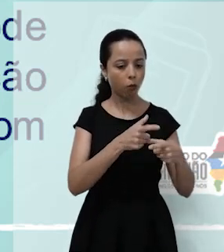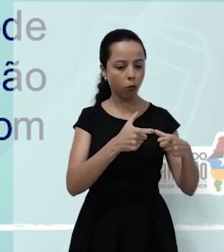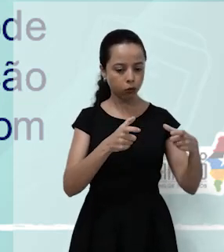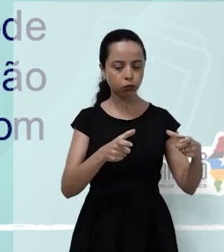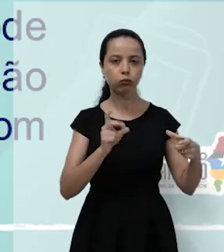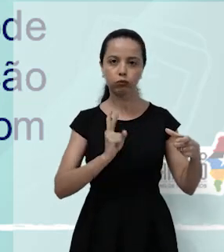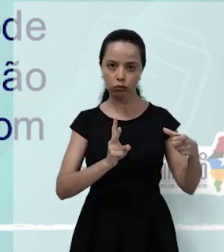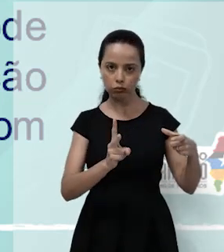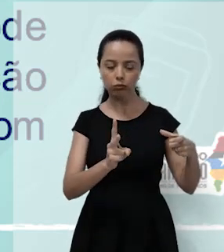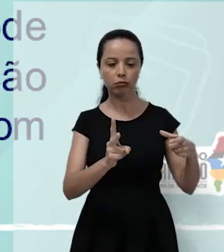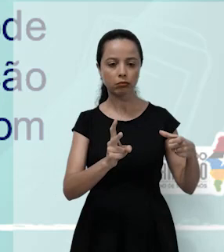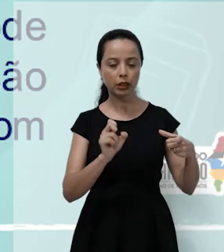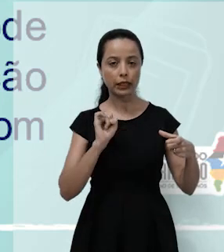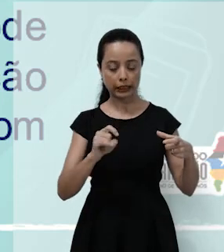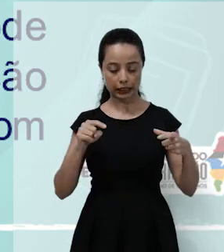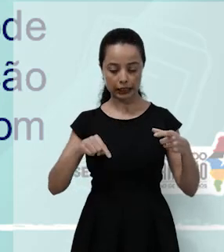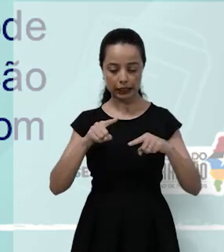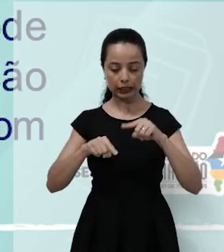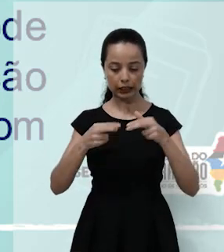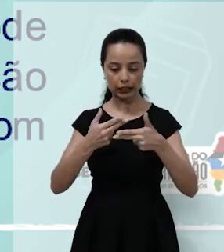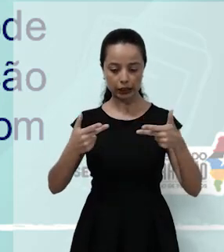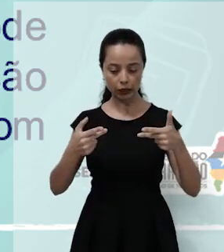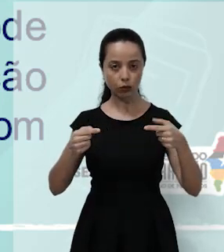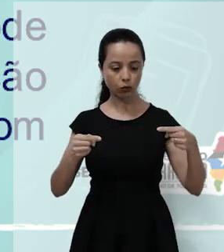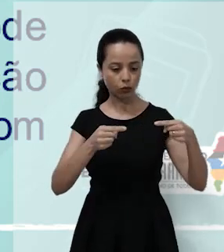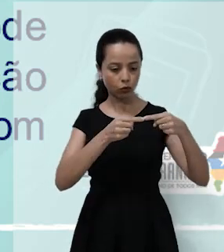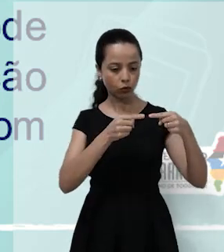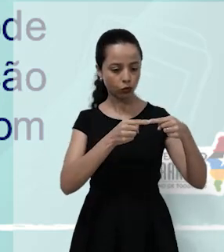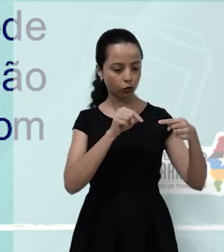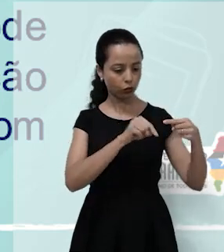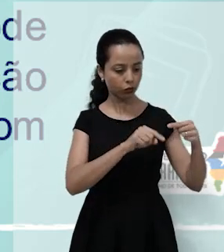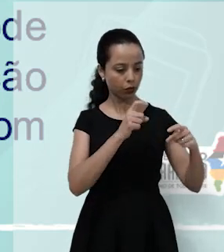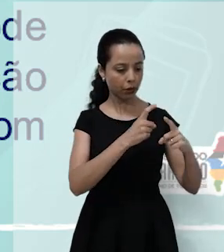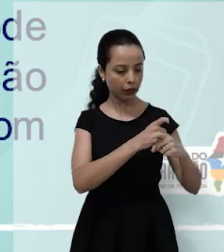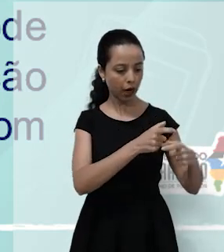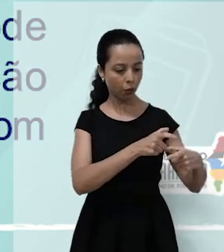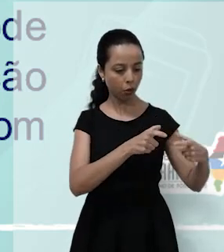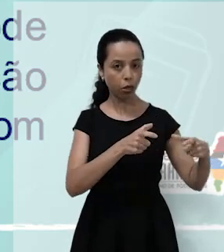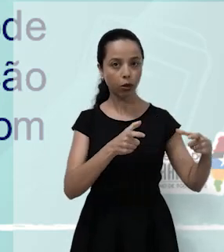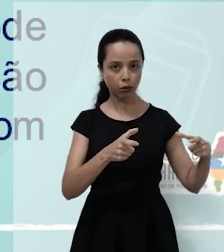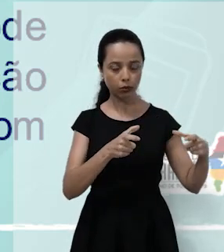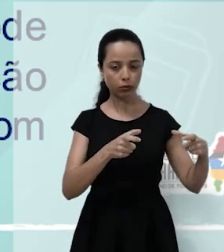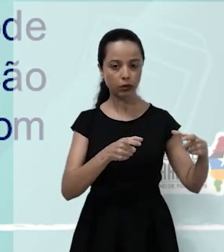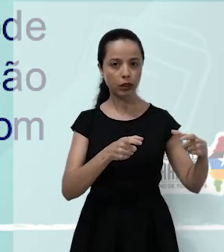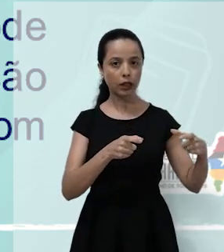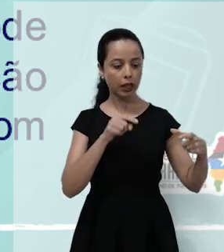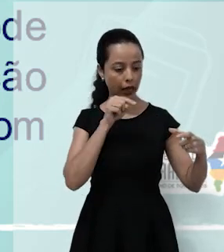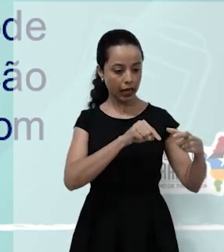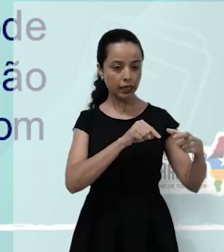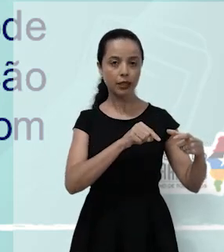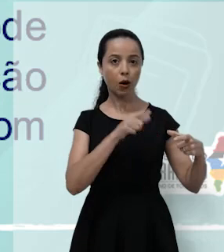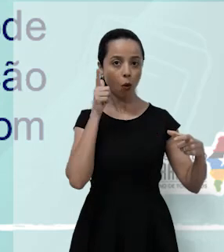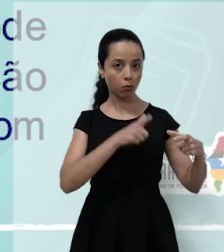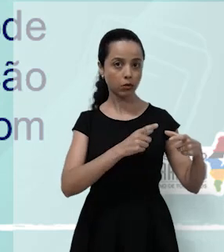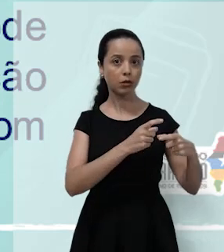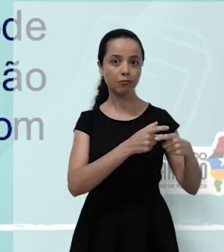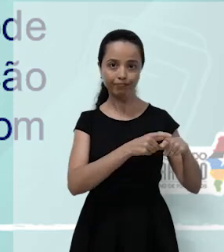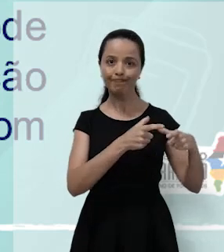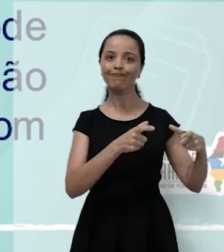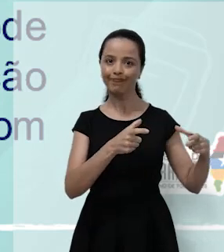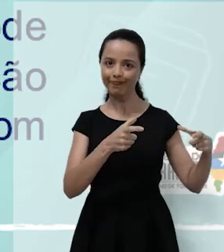recursos proporcionais às taxas de crescimento populacional, esta também cresceria. Entretanto,